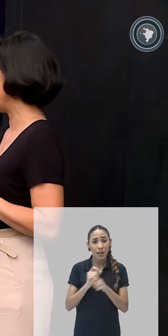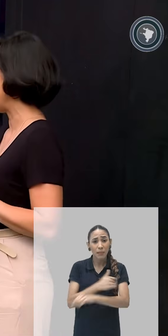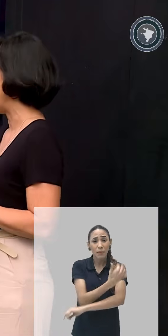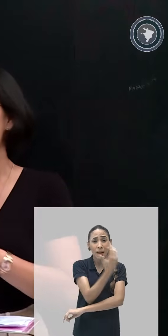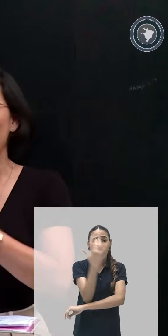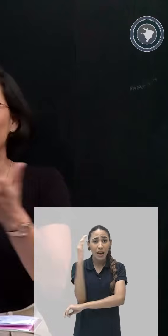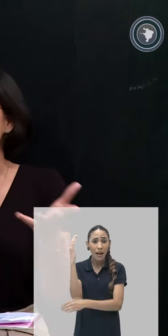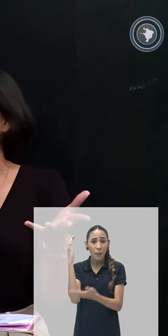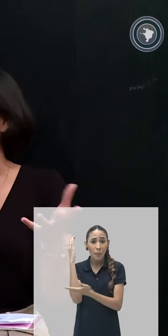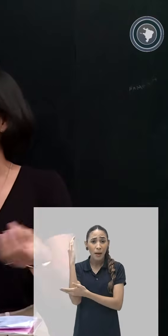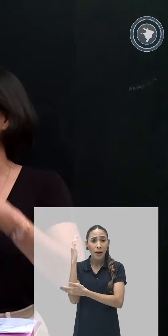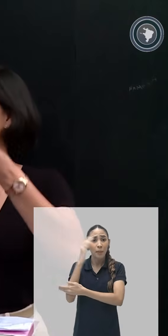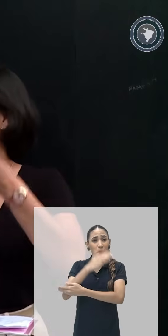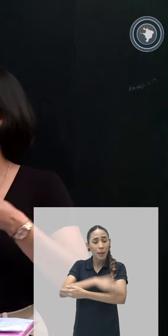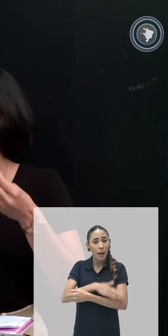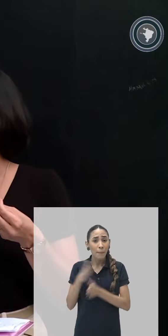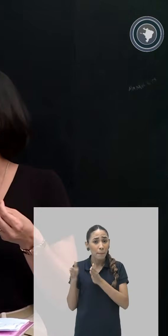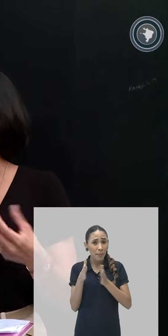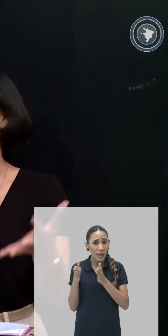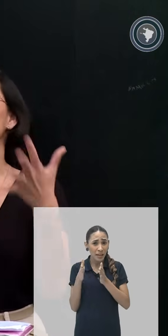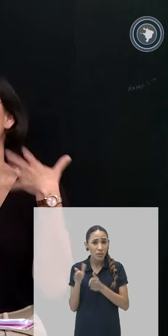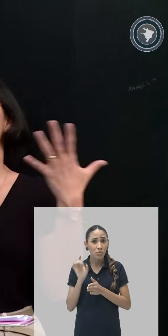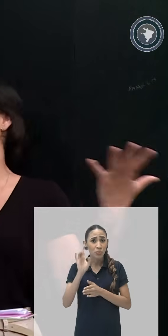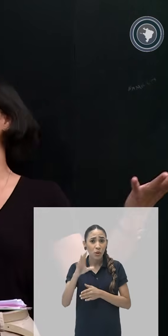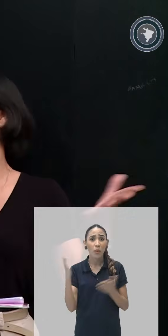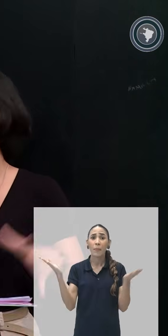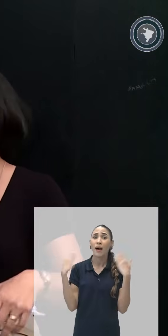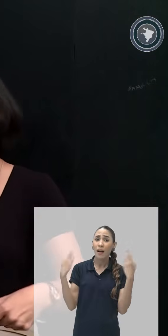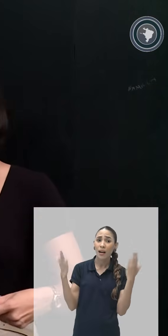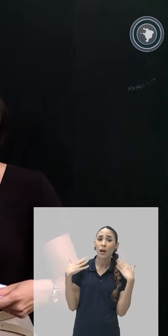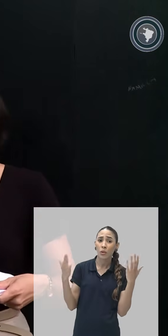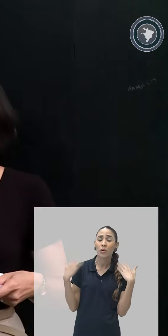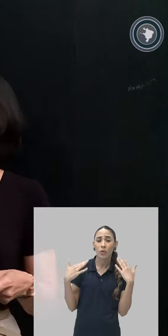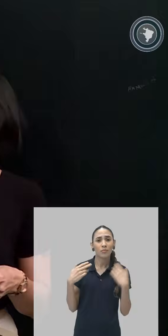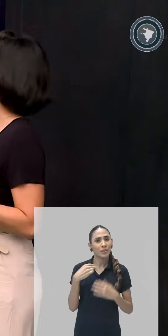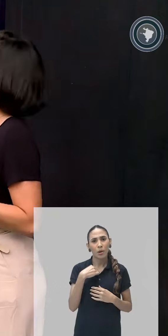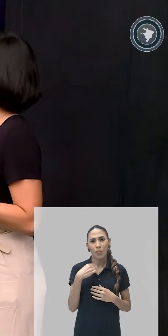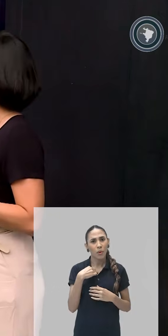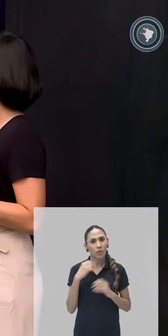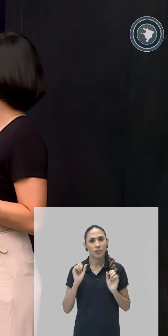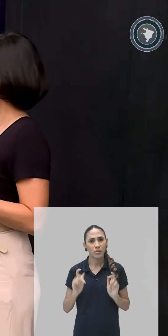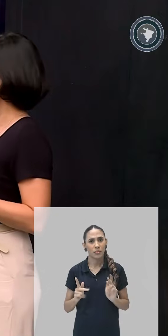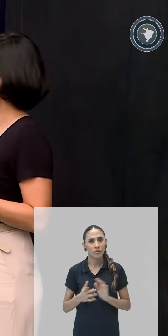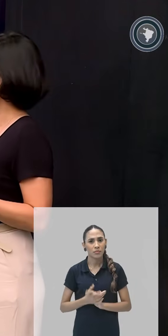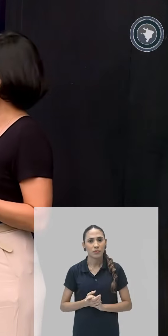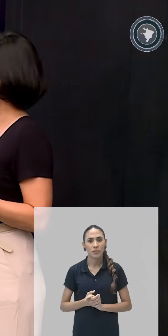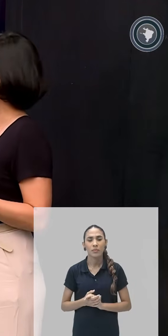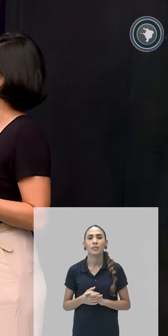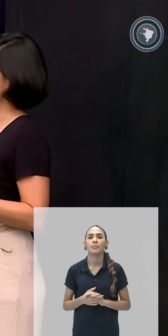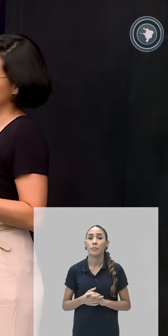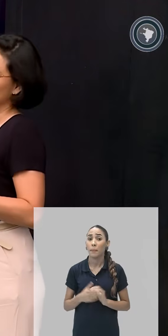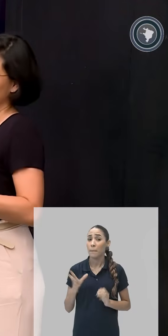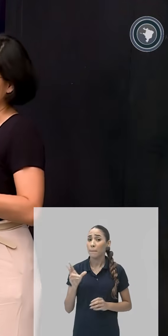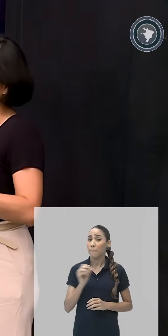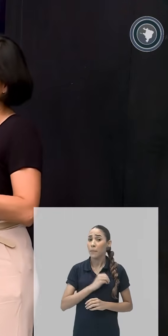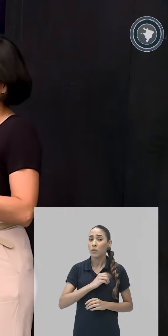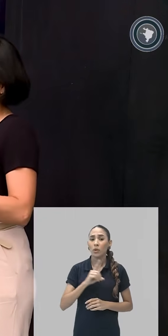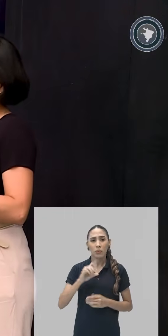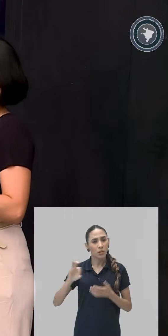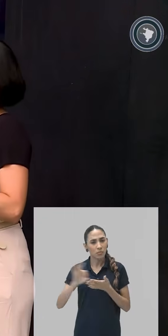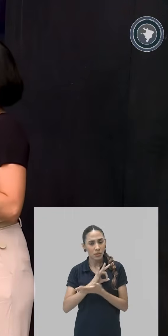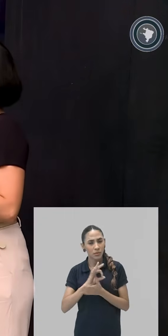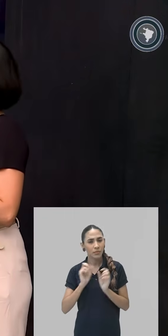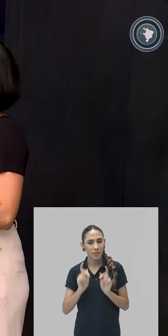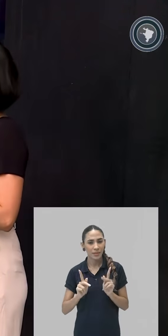que vão desmatar. Logo nesse período que a gente tá sofrendo com tanto calor. Não pode acontecer. Ai, que coisa, né? Ai, mano, eu vou assinar sim.